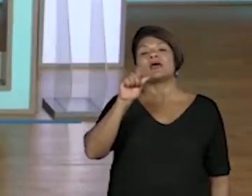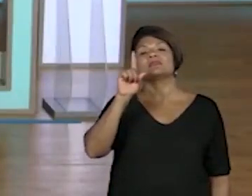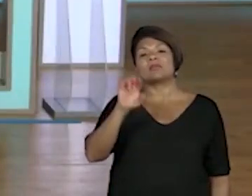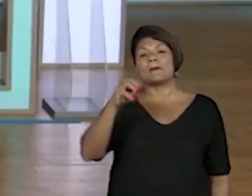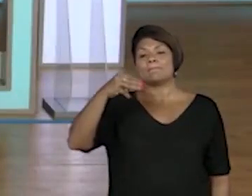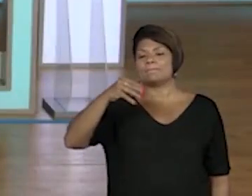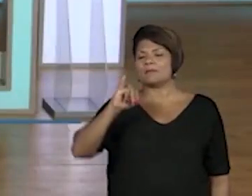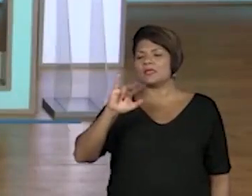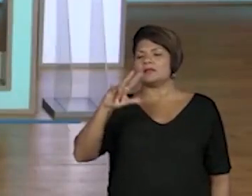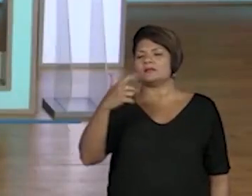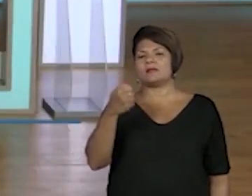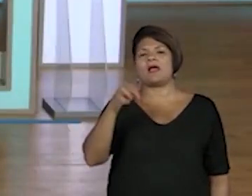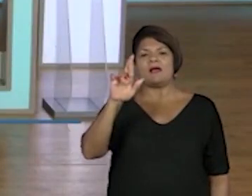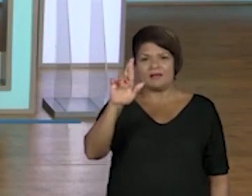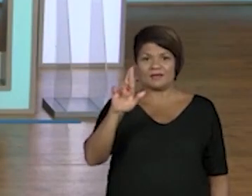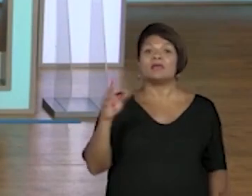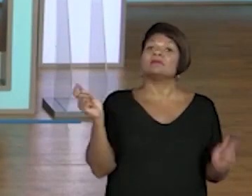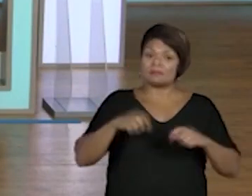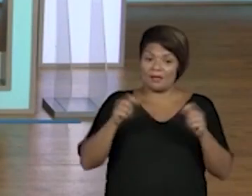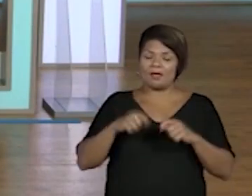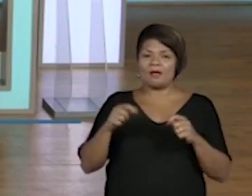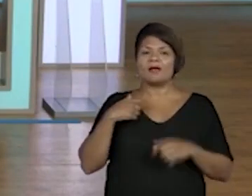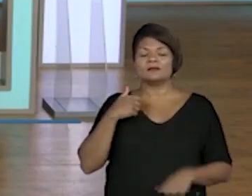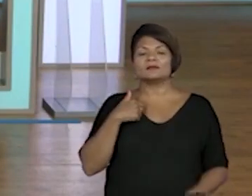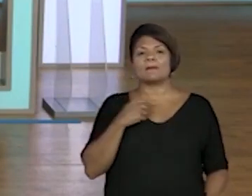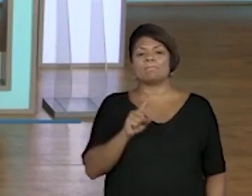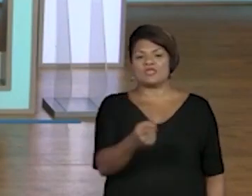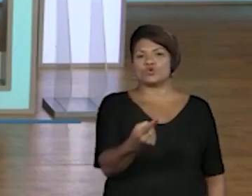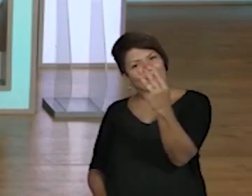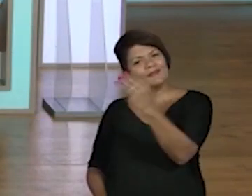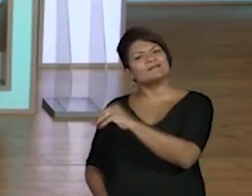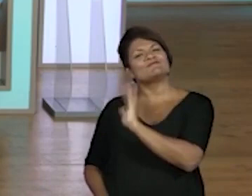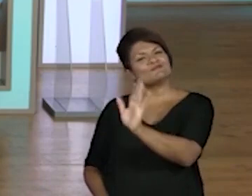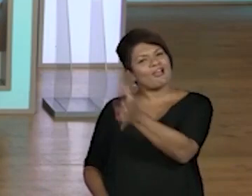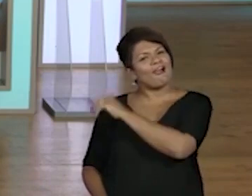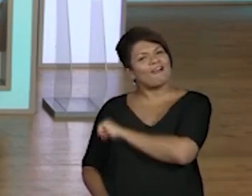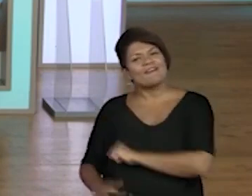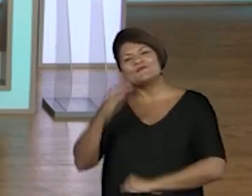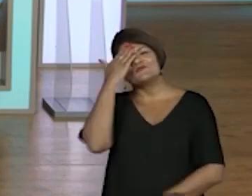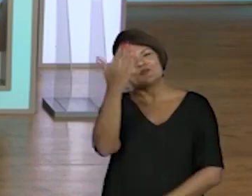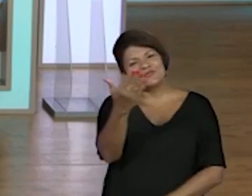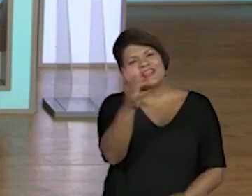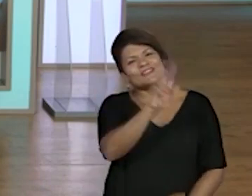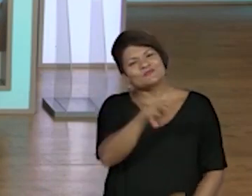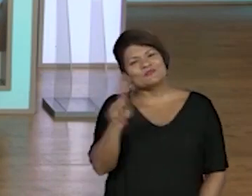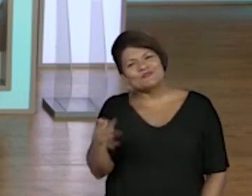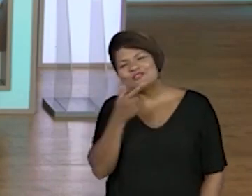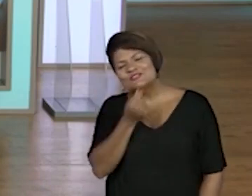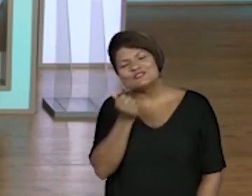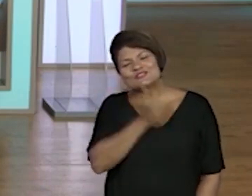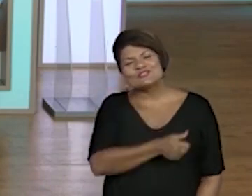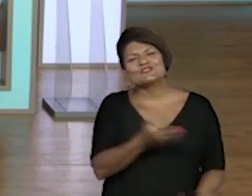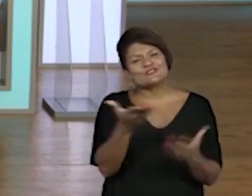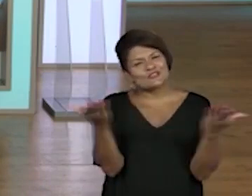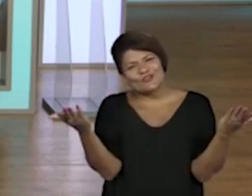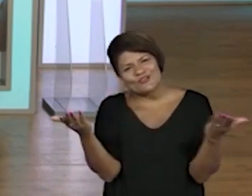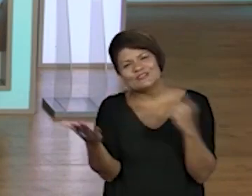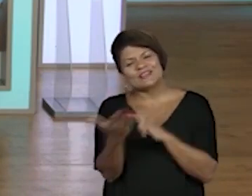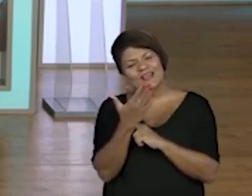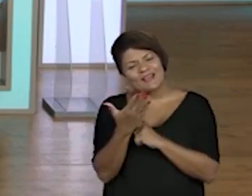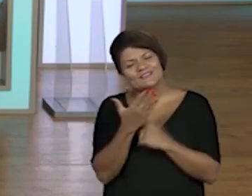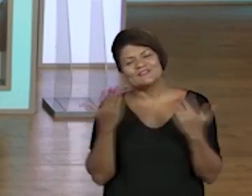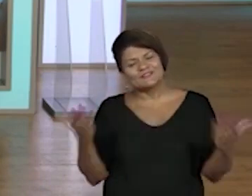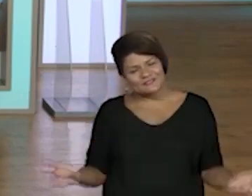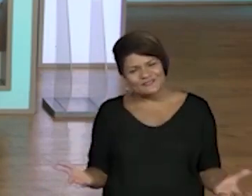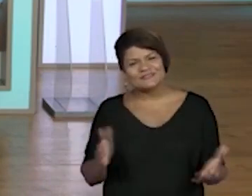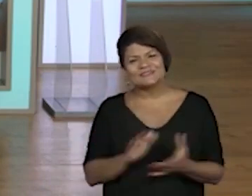ainda muito mais possibilidades, não é? Muito obrigada, professoras e professores aí, por nos